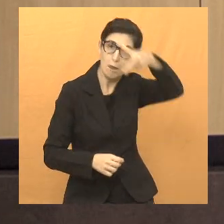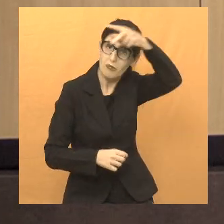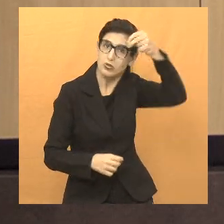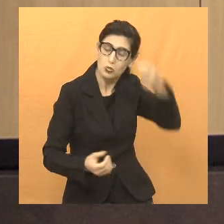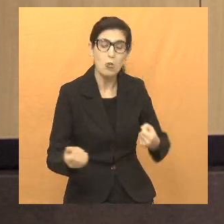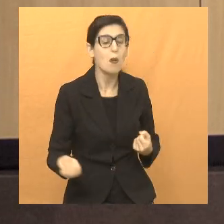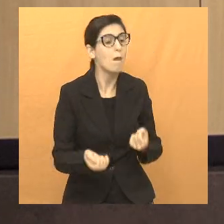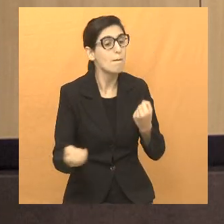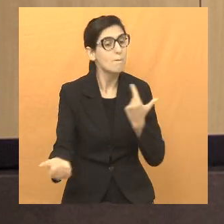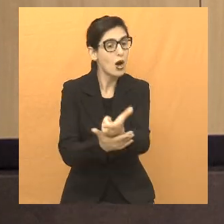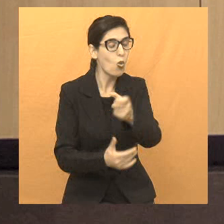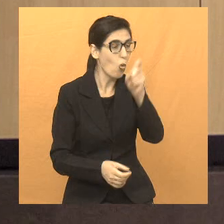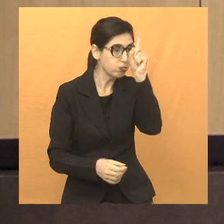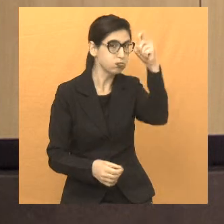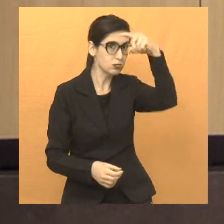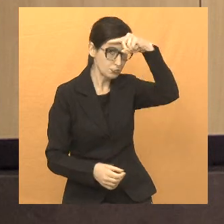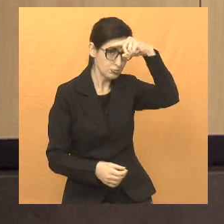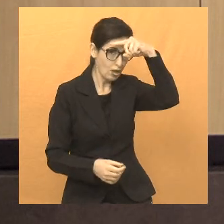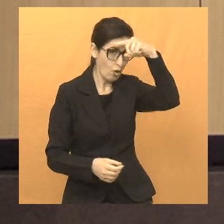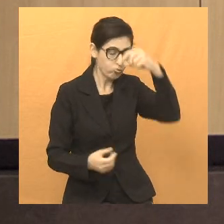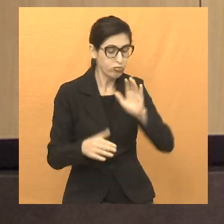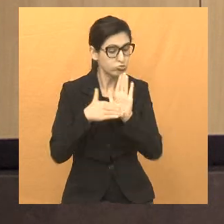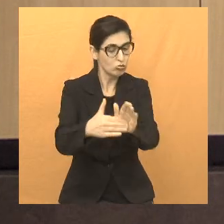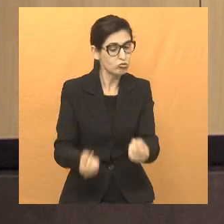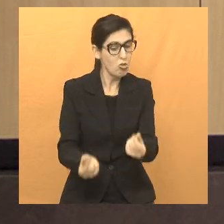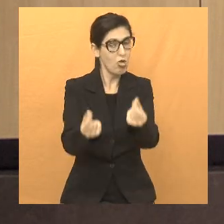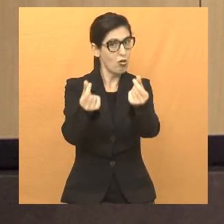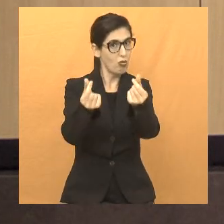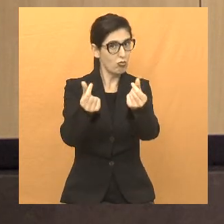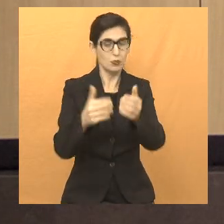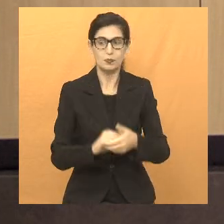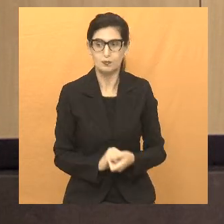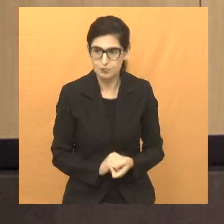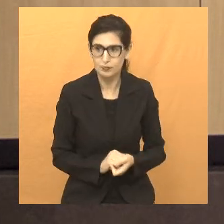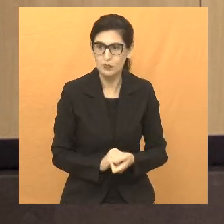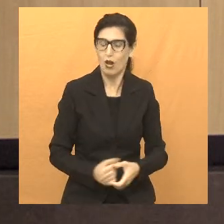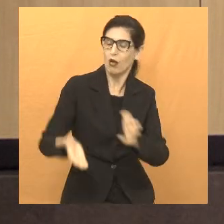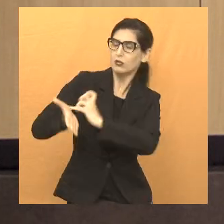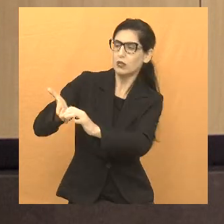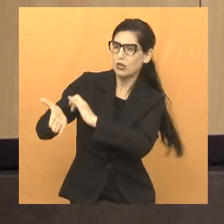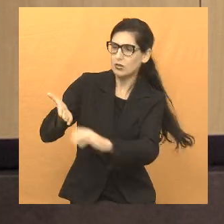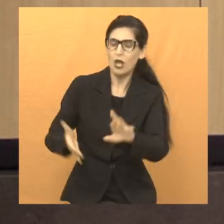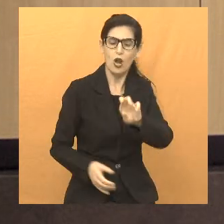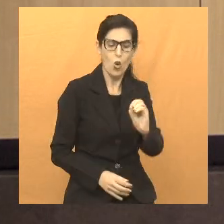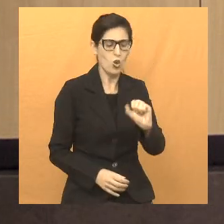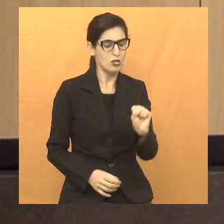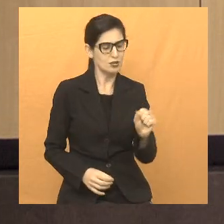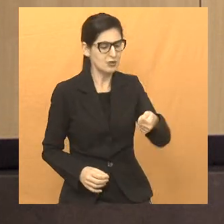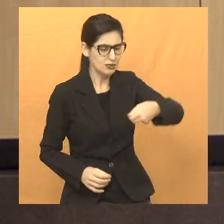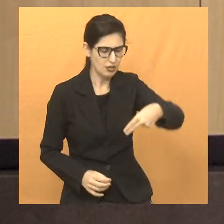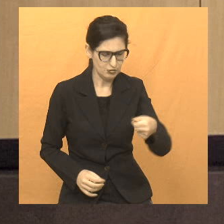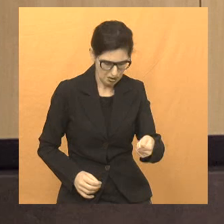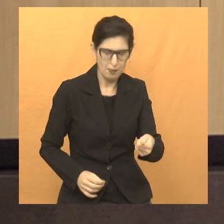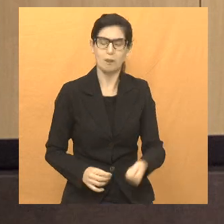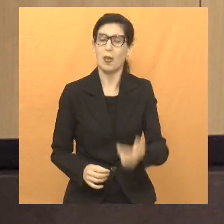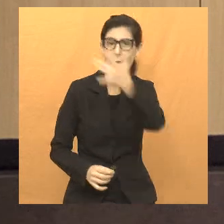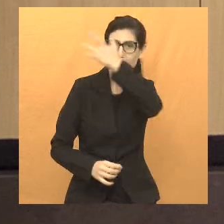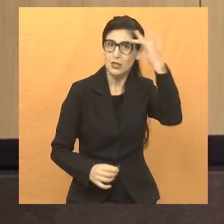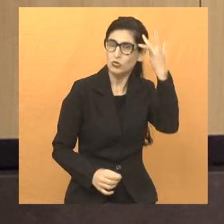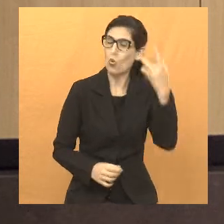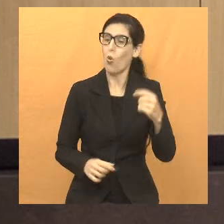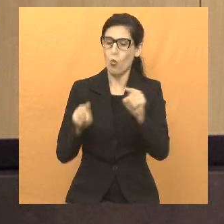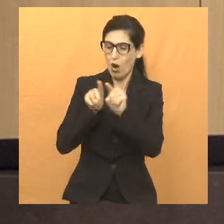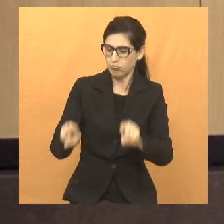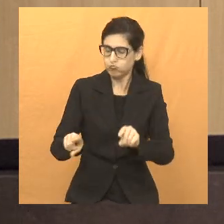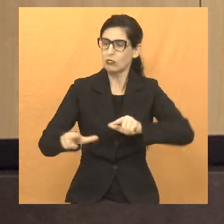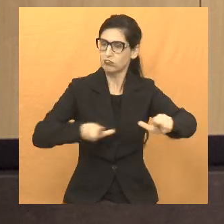as autoridades presentes aqui, em nome da Rosana Gravena, nossa secretária de Saúde, os servidores públicos